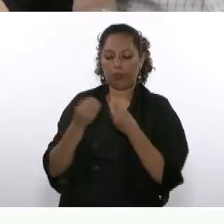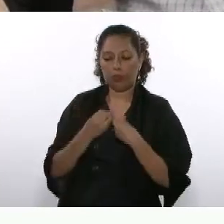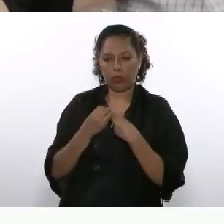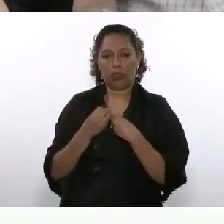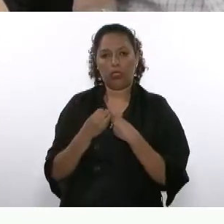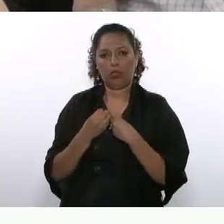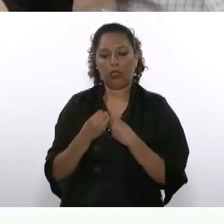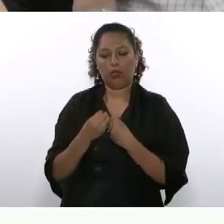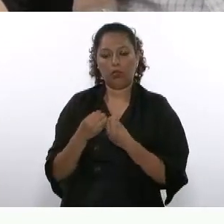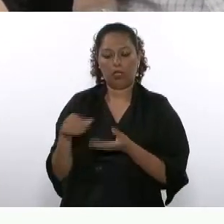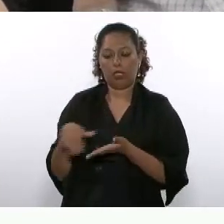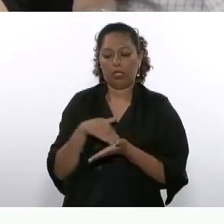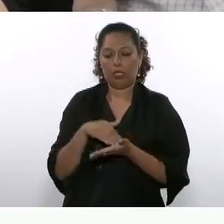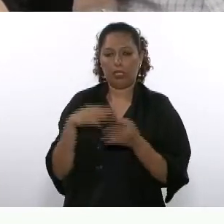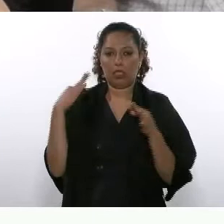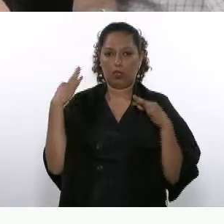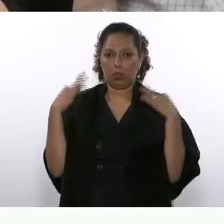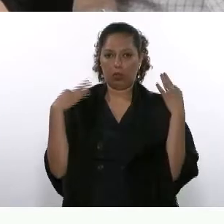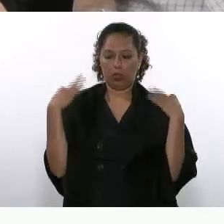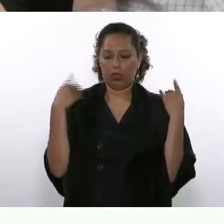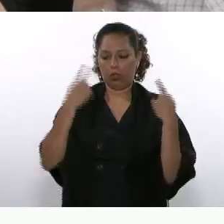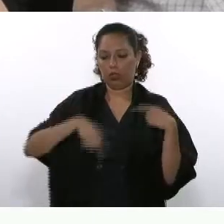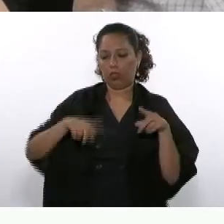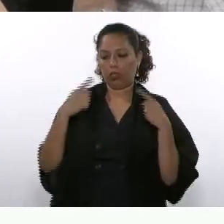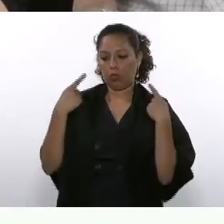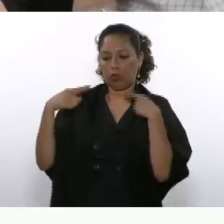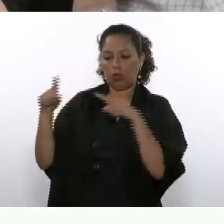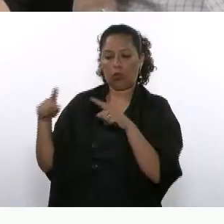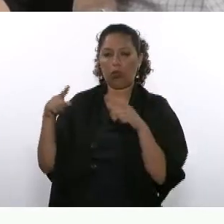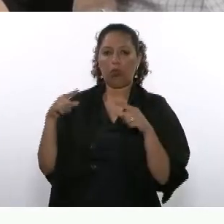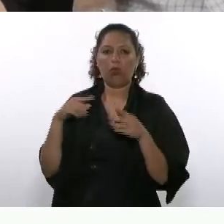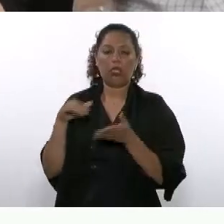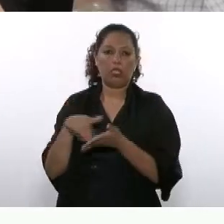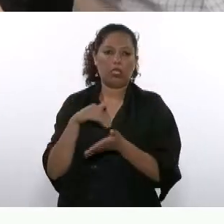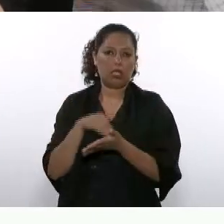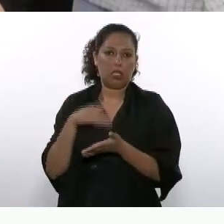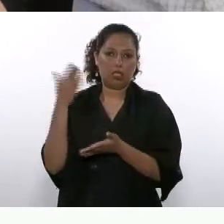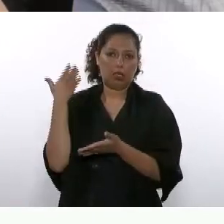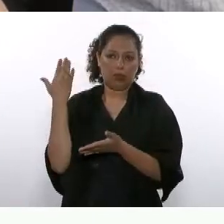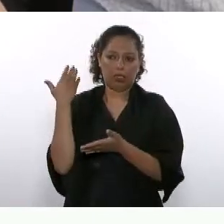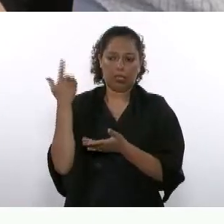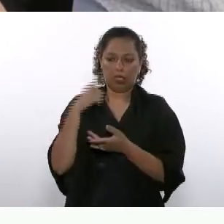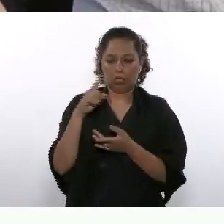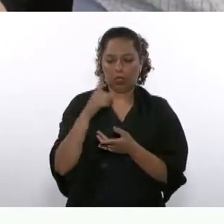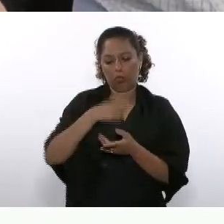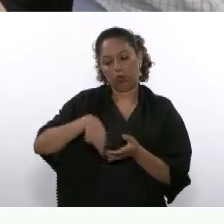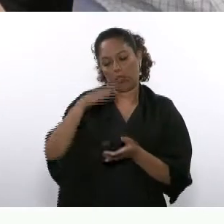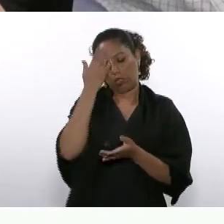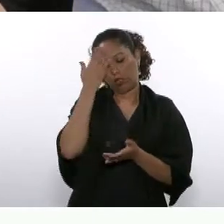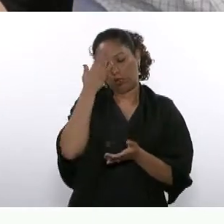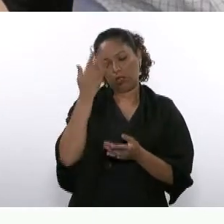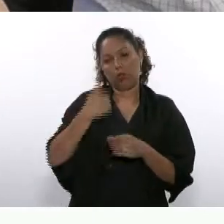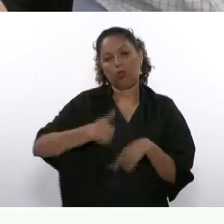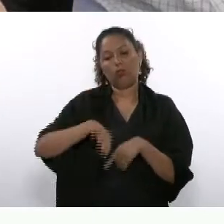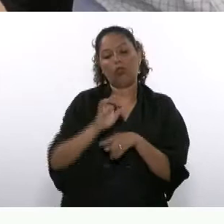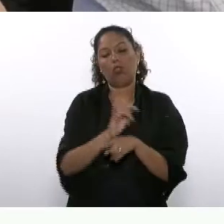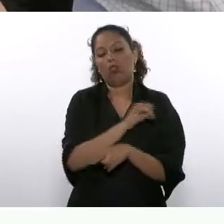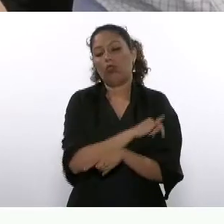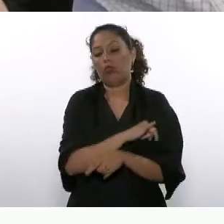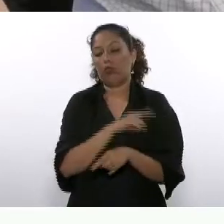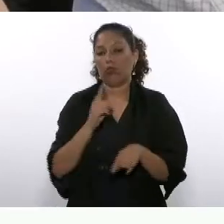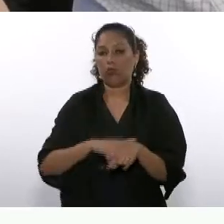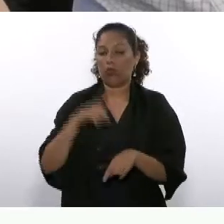Turismo. Não é nenhum demérito, nenhuma crítica à gestão passada, mas todos sabem que o Estado do Rio de Janeiro estava numa fase muito